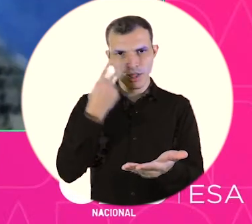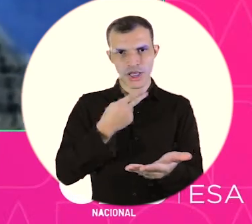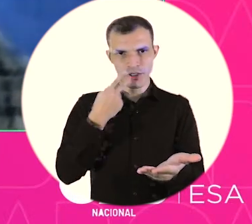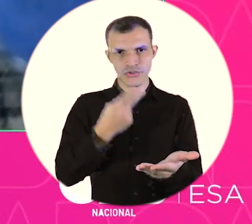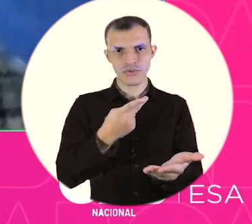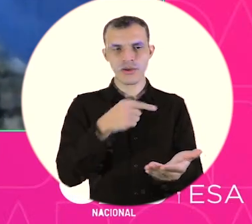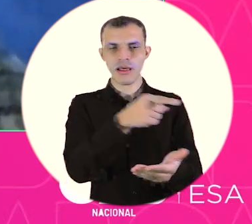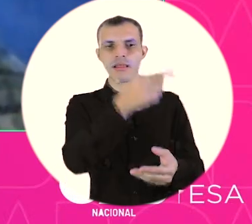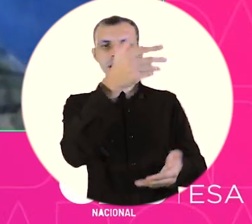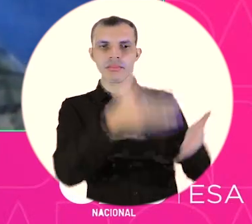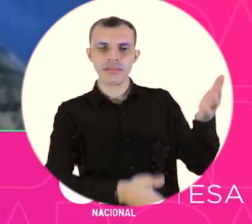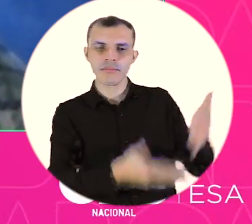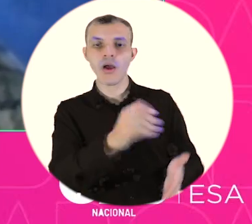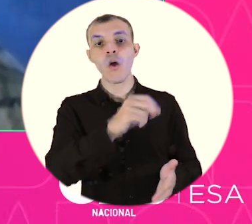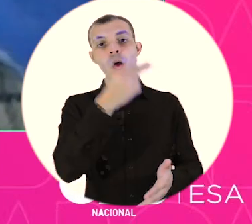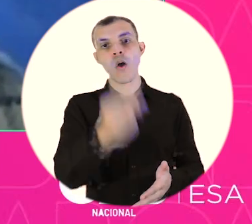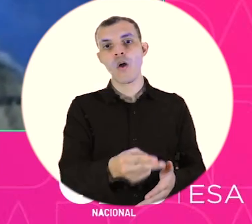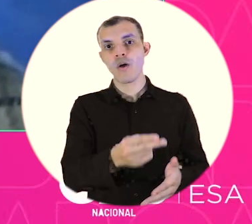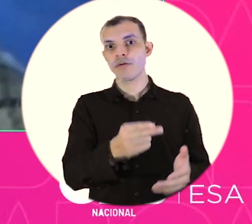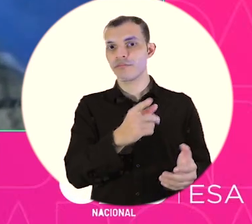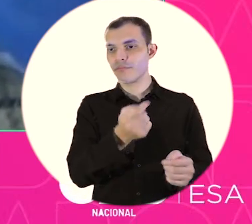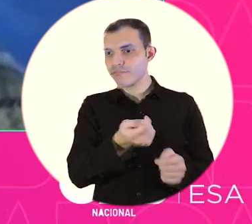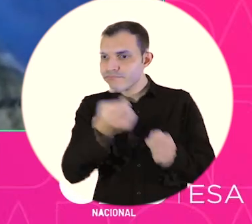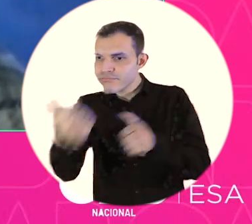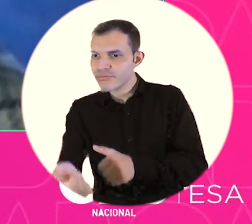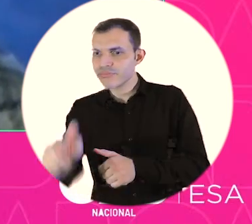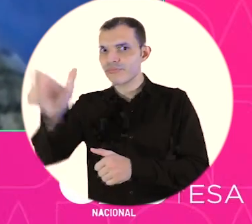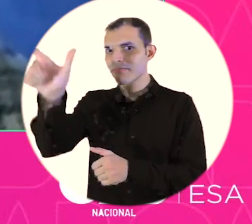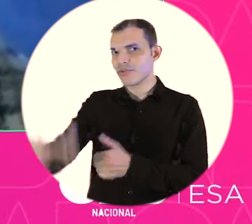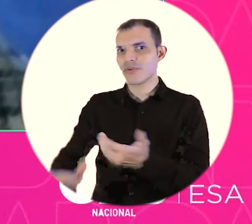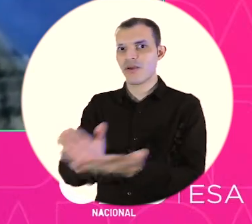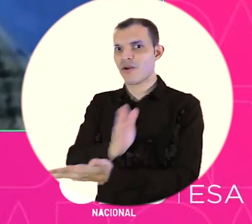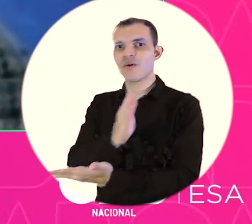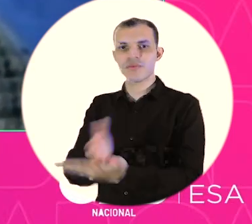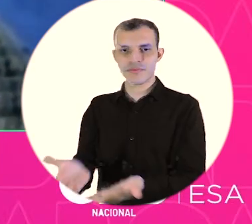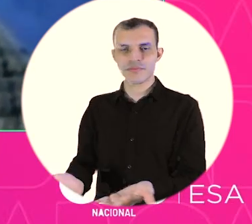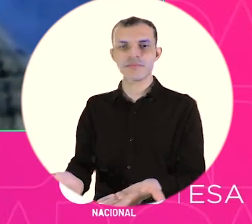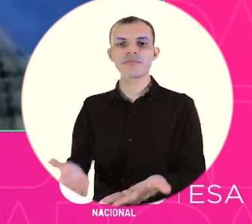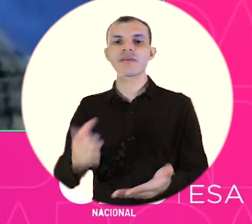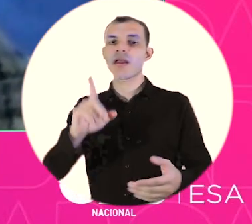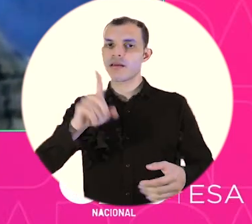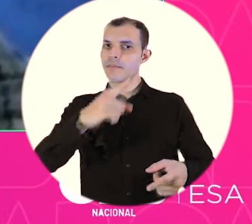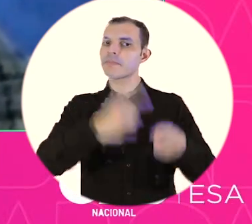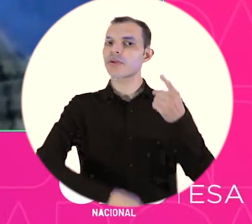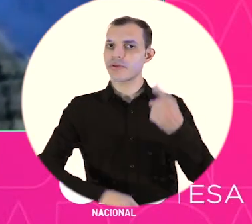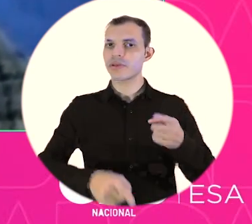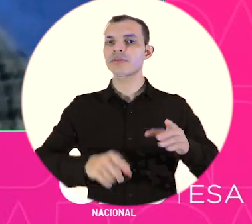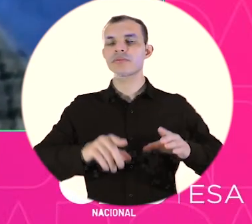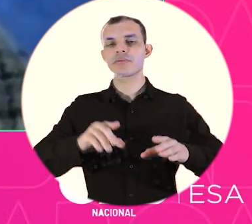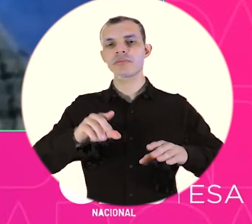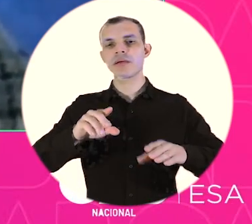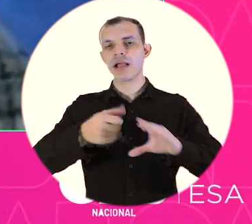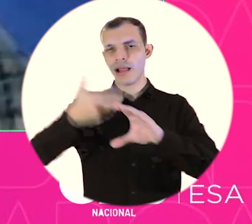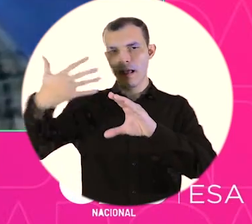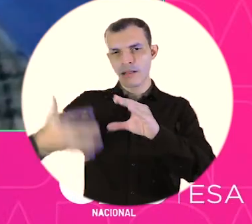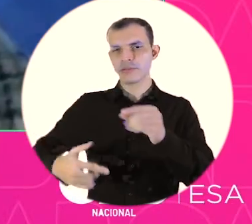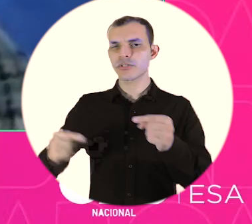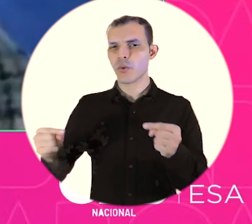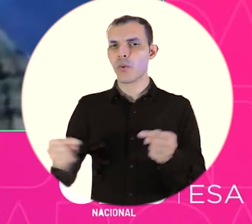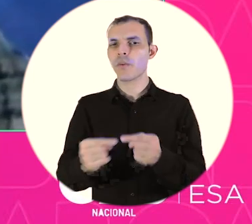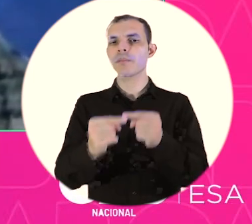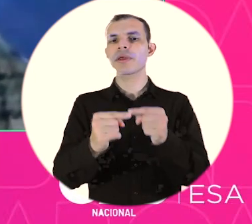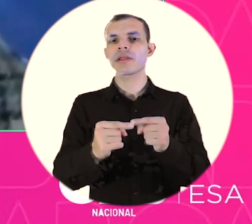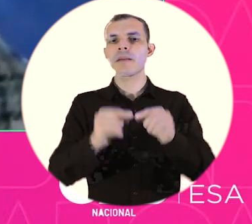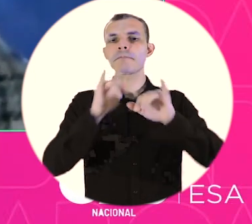próprio candidato ou candidata. Essa, por exemplo, é uma situação vedada e que pode configurar propaganda